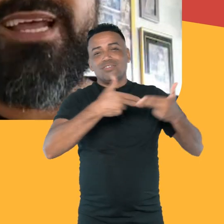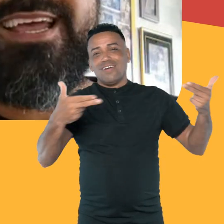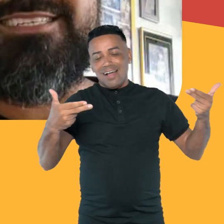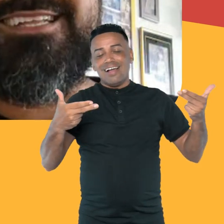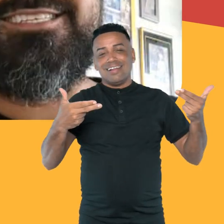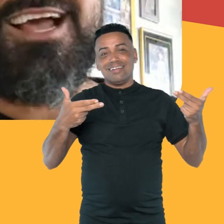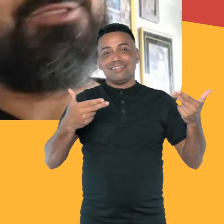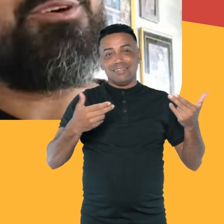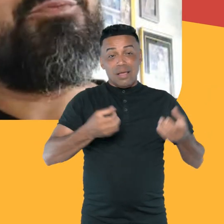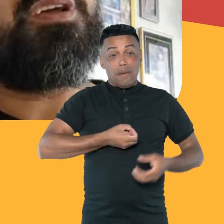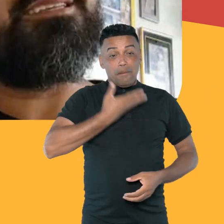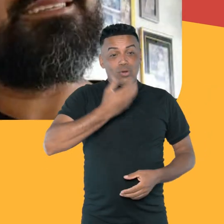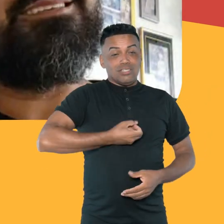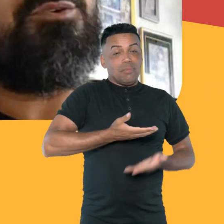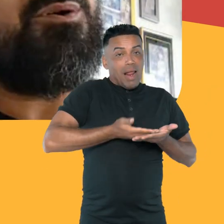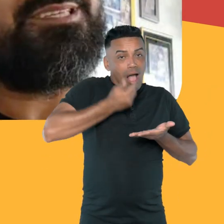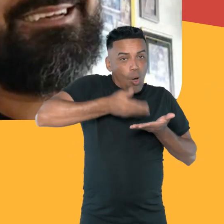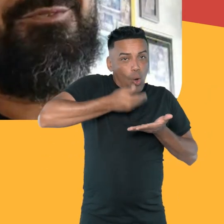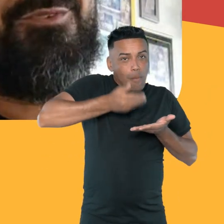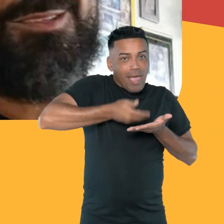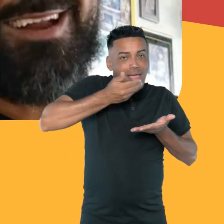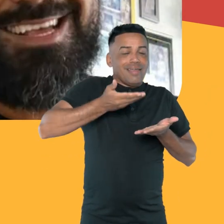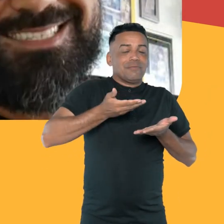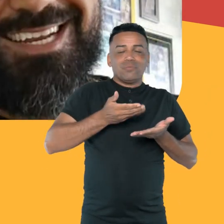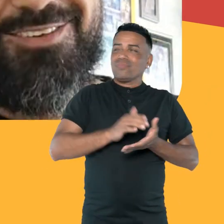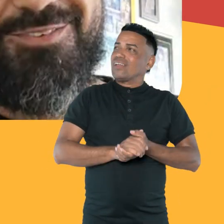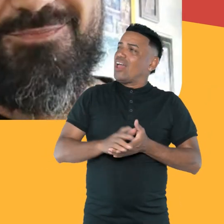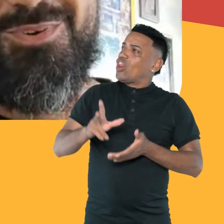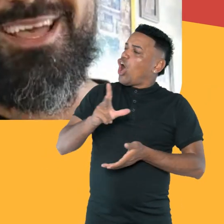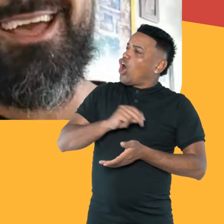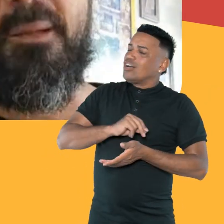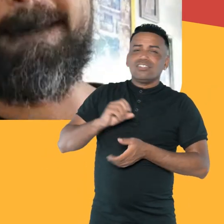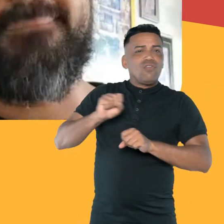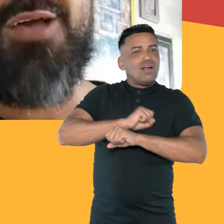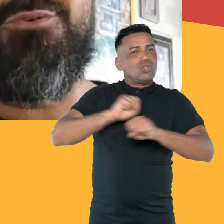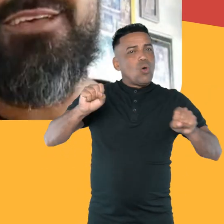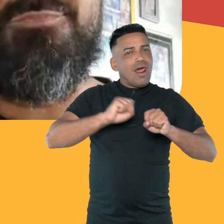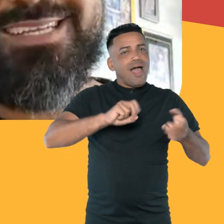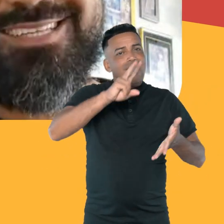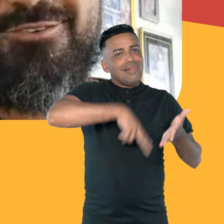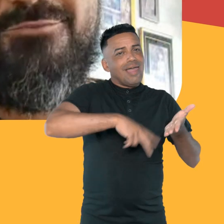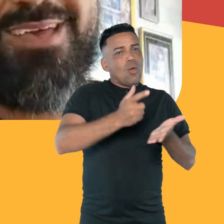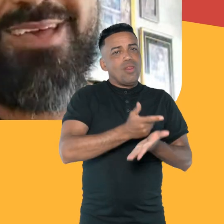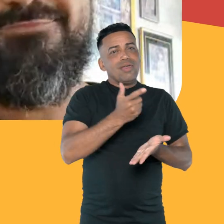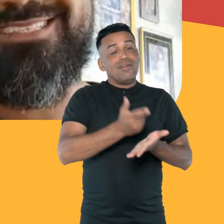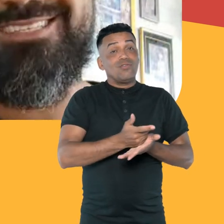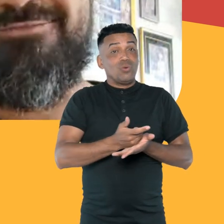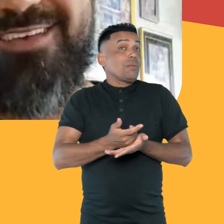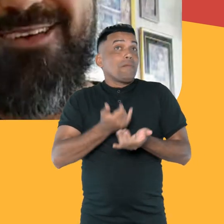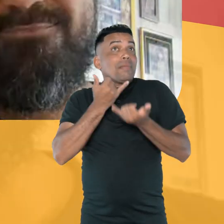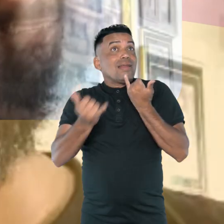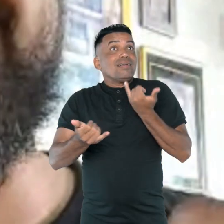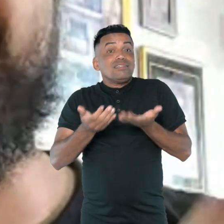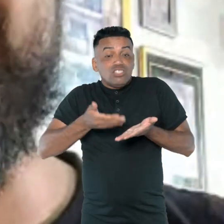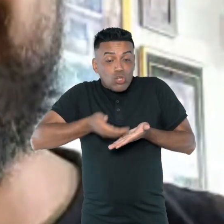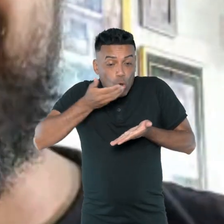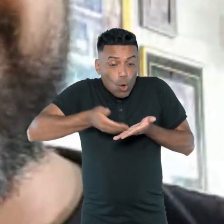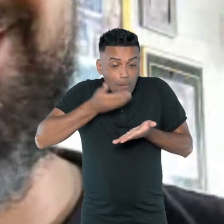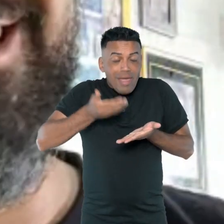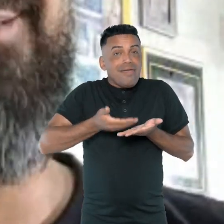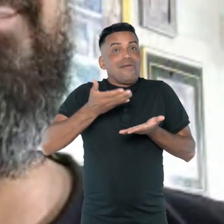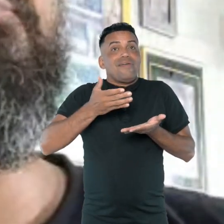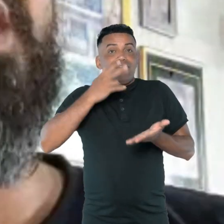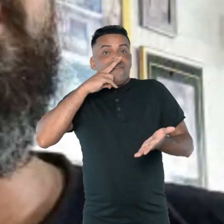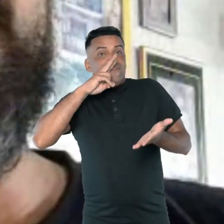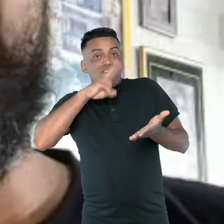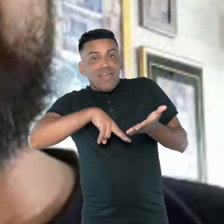crianças, quando leem a dedicatória, ficam assim, nossa, eu vou adorar esse livro, porque é um livro para se comer, para se ver, para imaginar